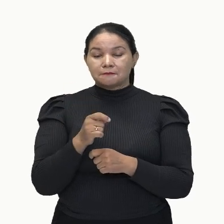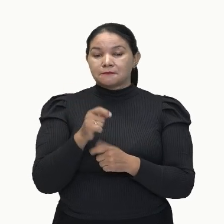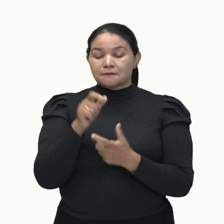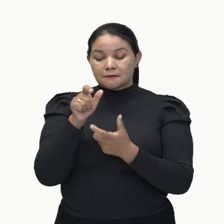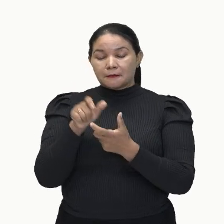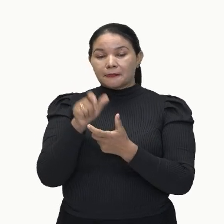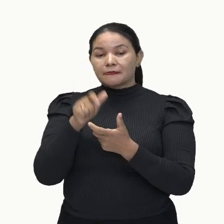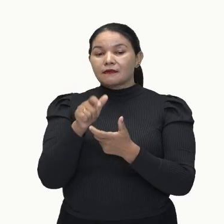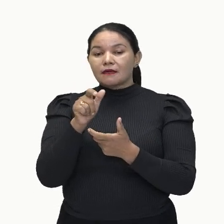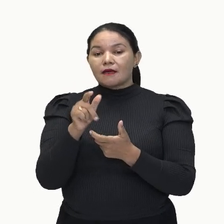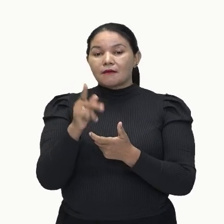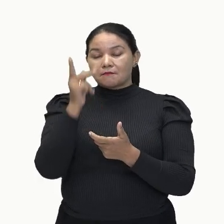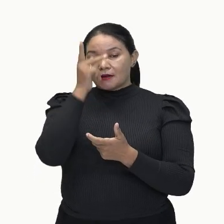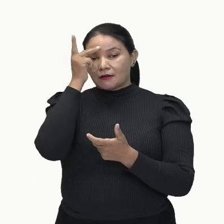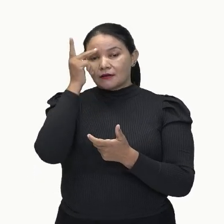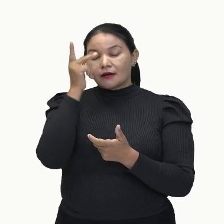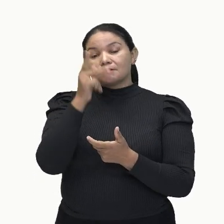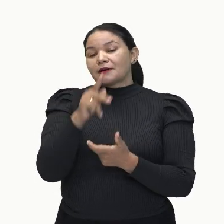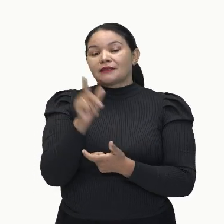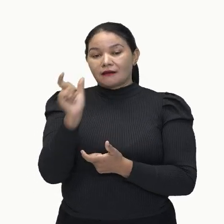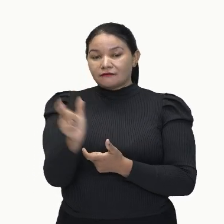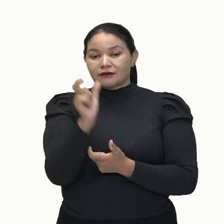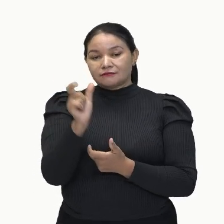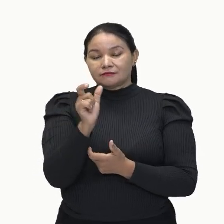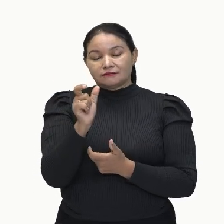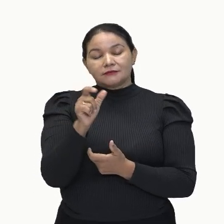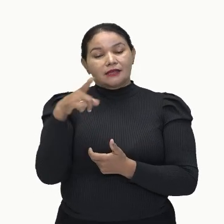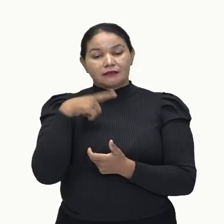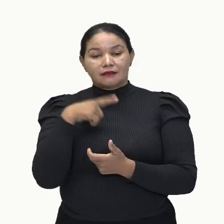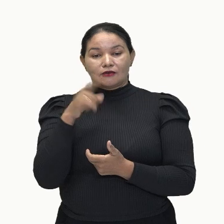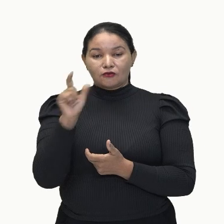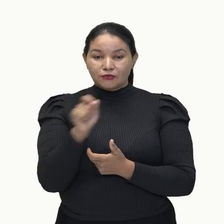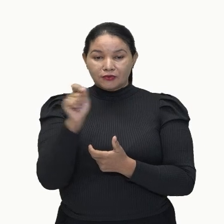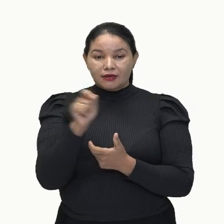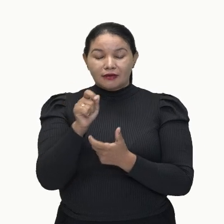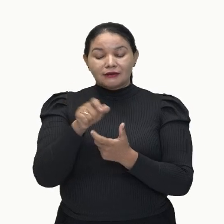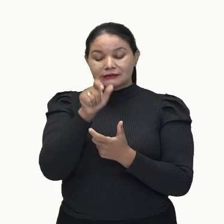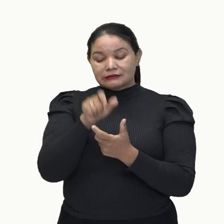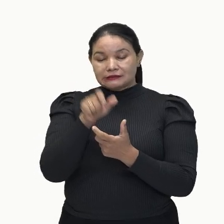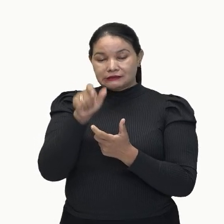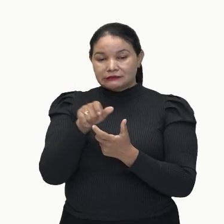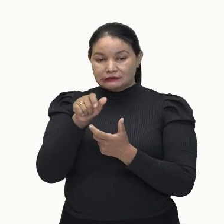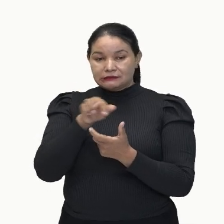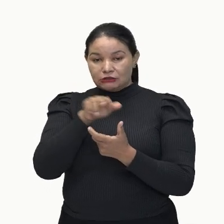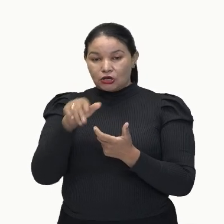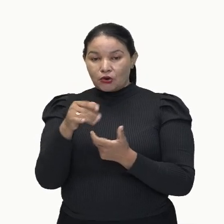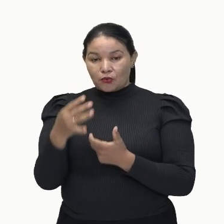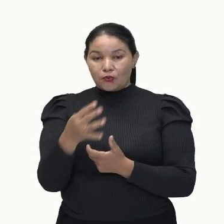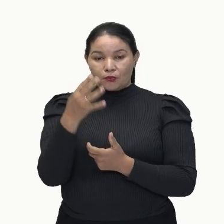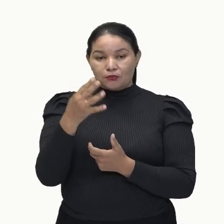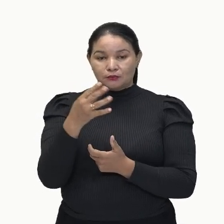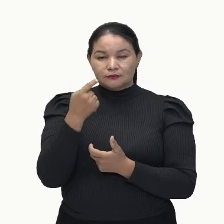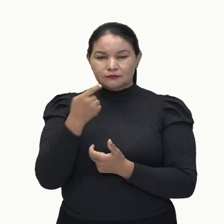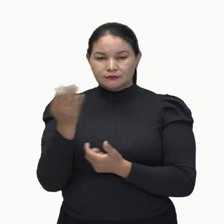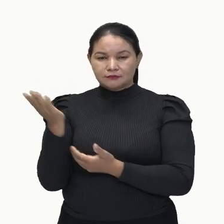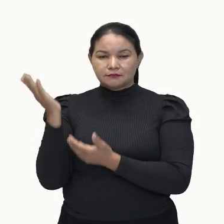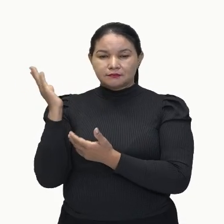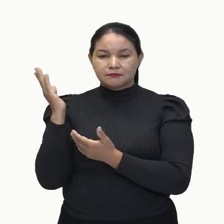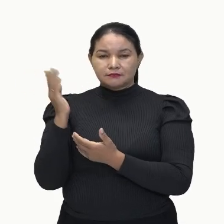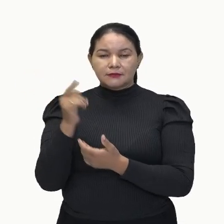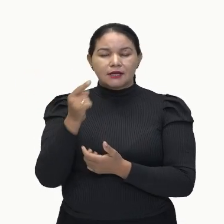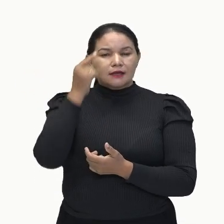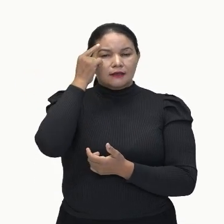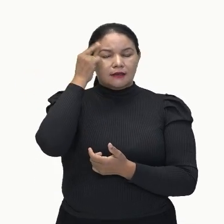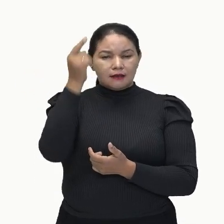sobreesdrújula deriva de Del verbo unido pronombres complemento você L palavrinha tinha